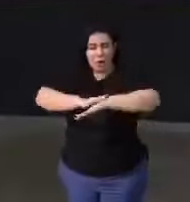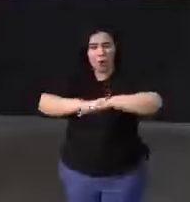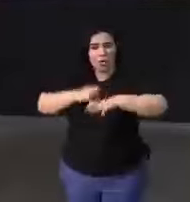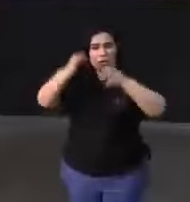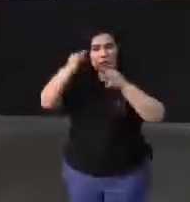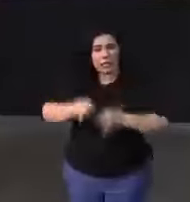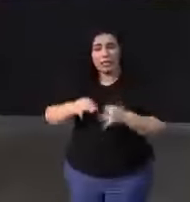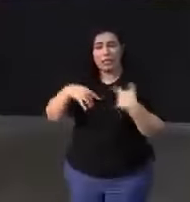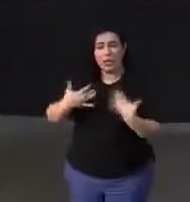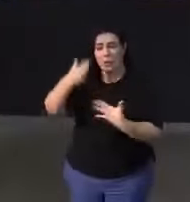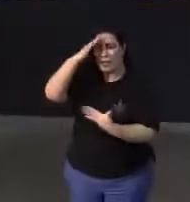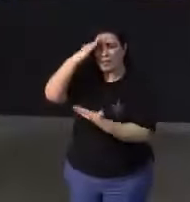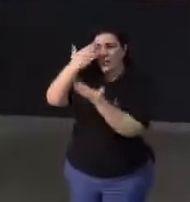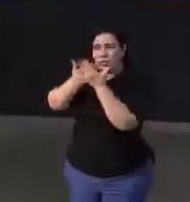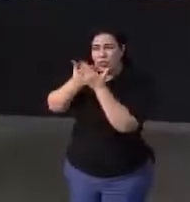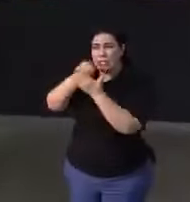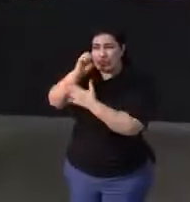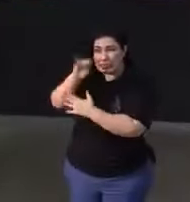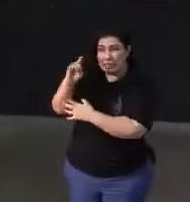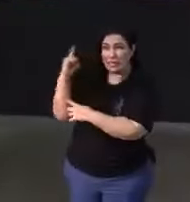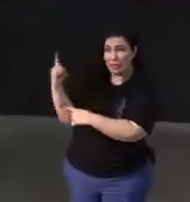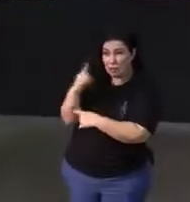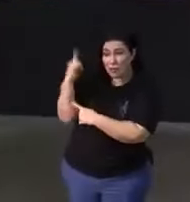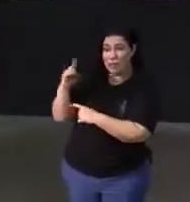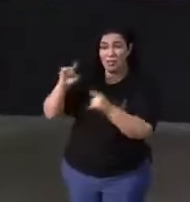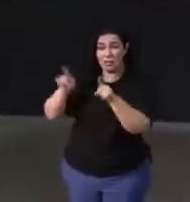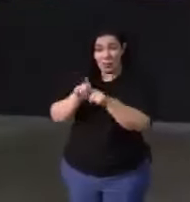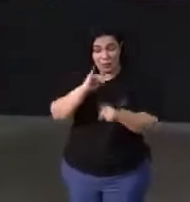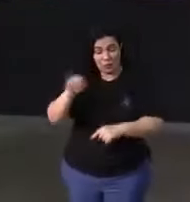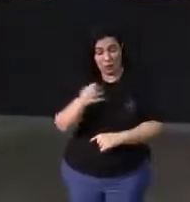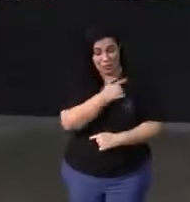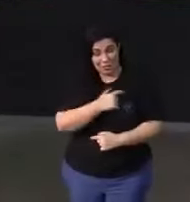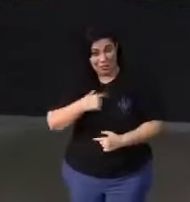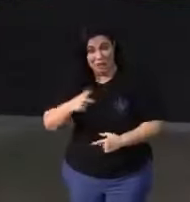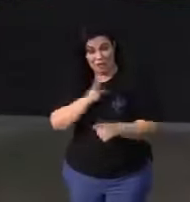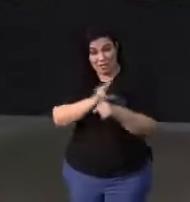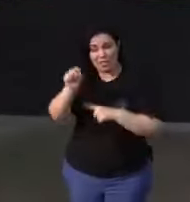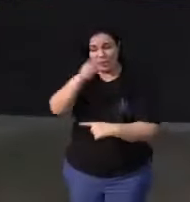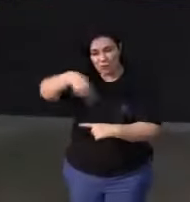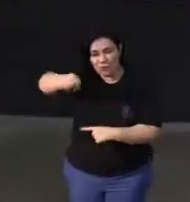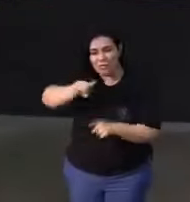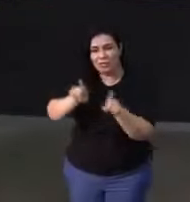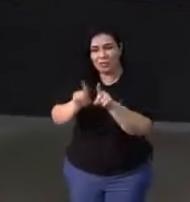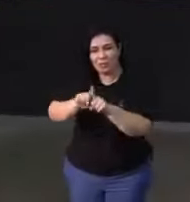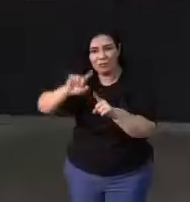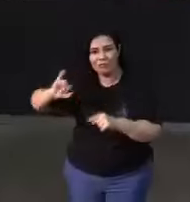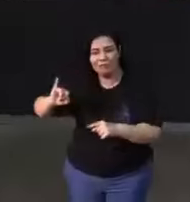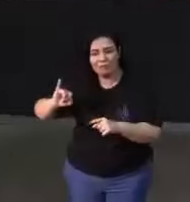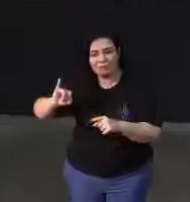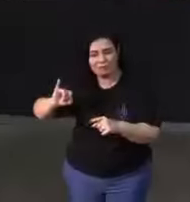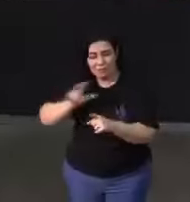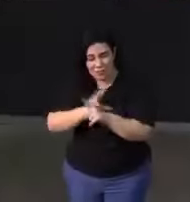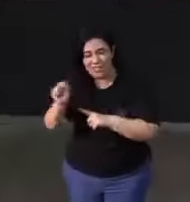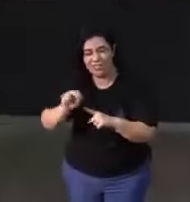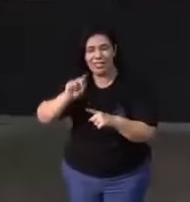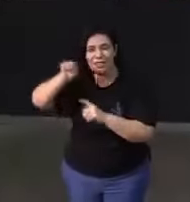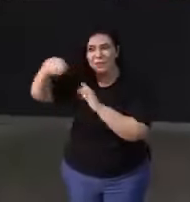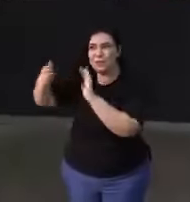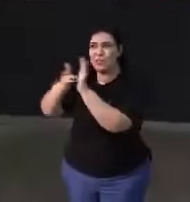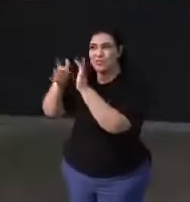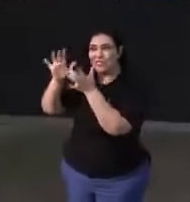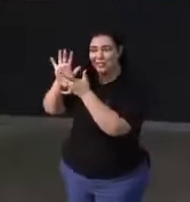Então creia, meu amado, se Davi e José venceram, você também vai vencer, em nome